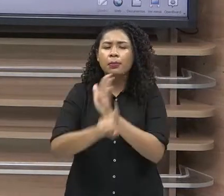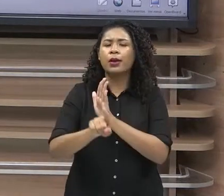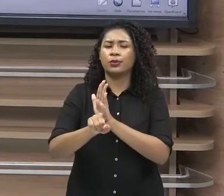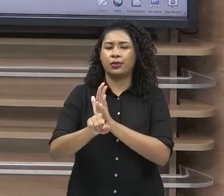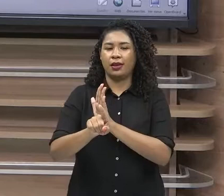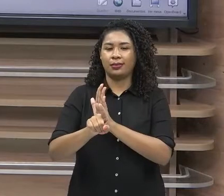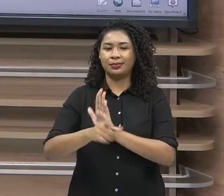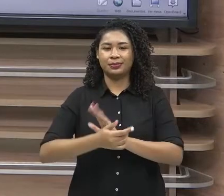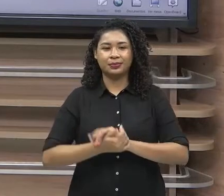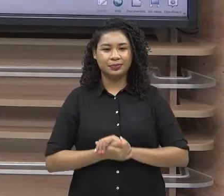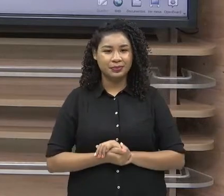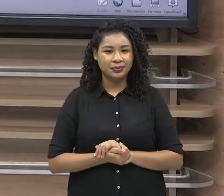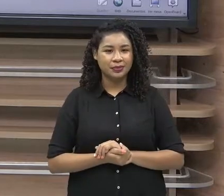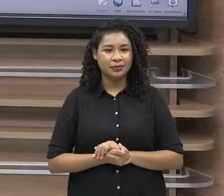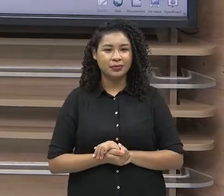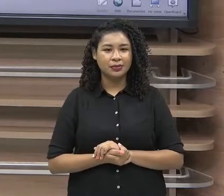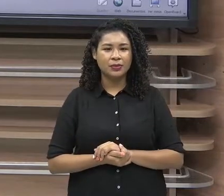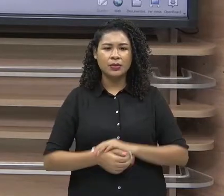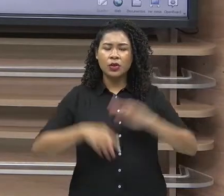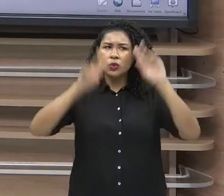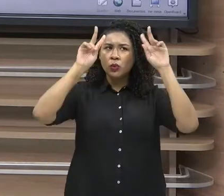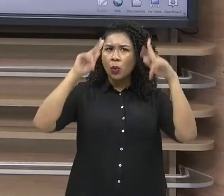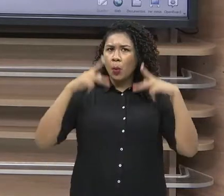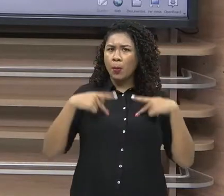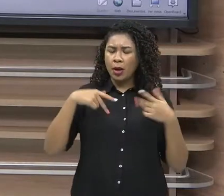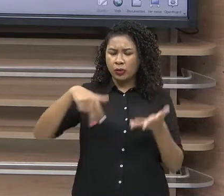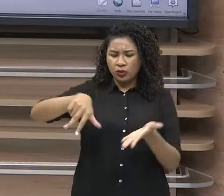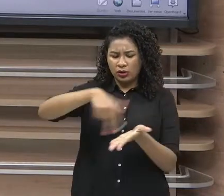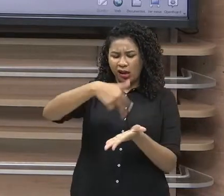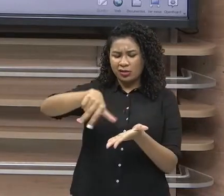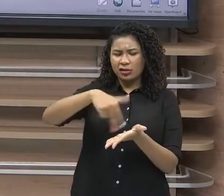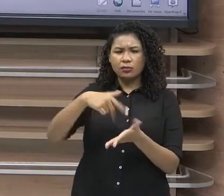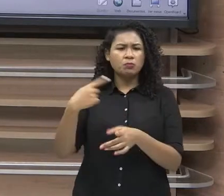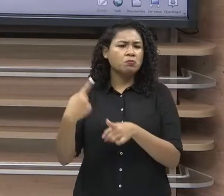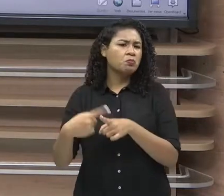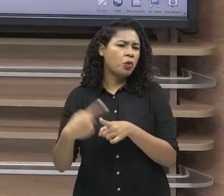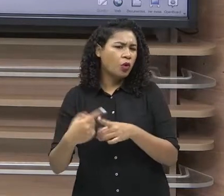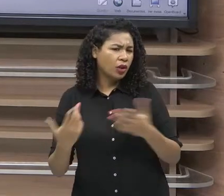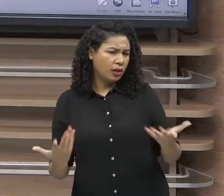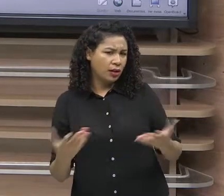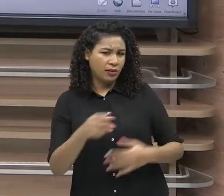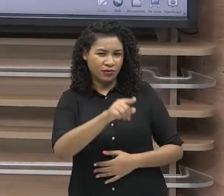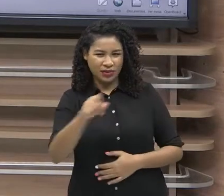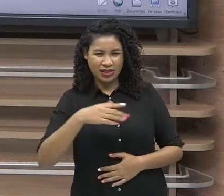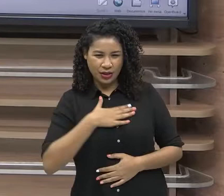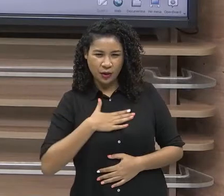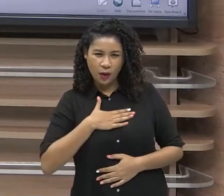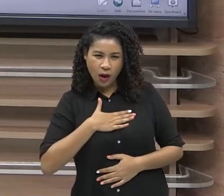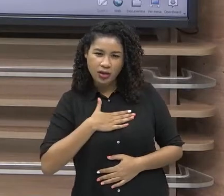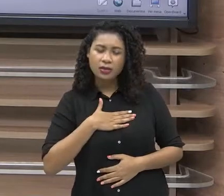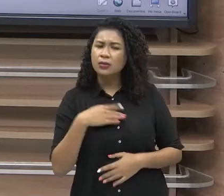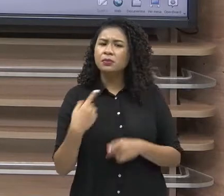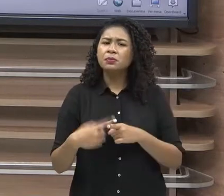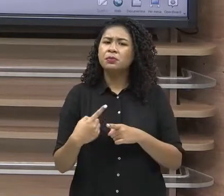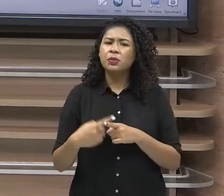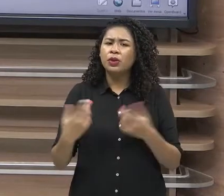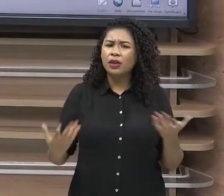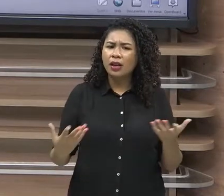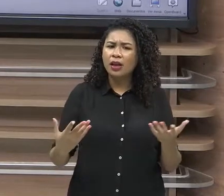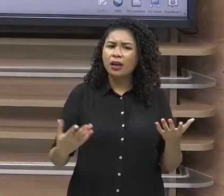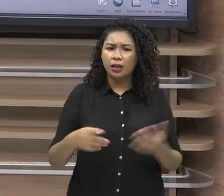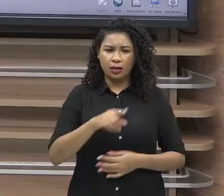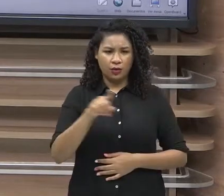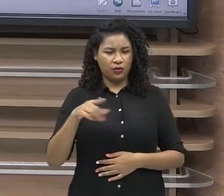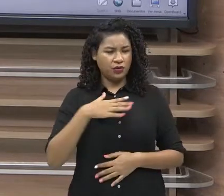você. Por que o ser humano dança? Você gosta de dançar? Por que você dança? Será que você dança para